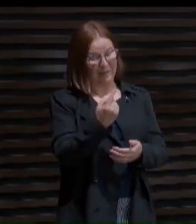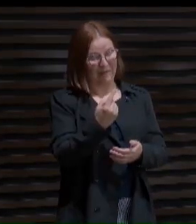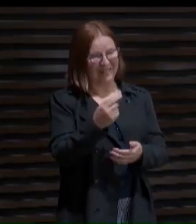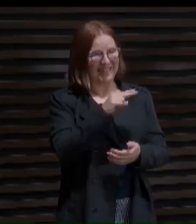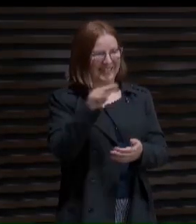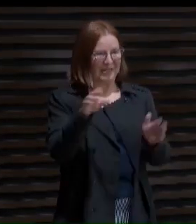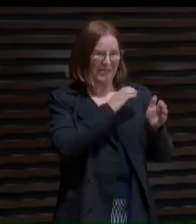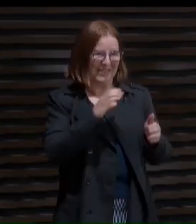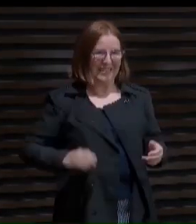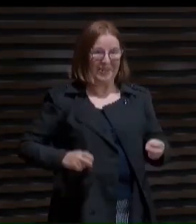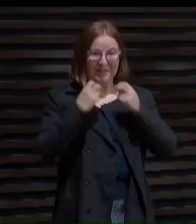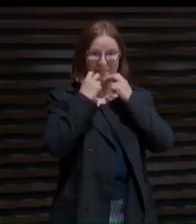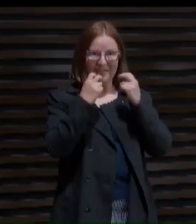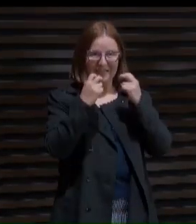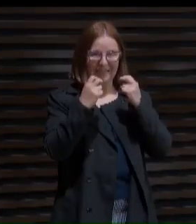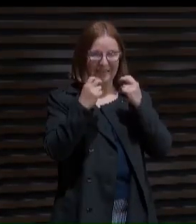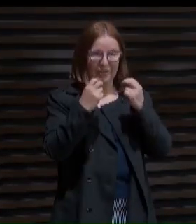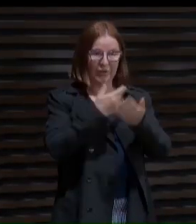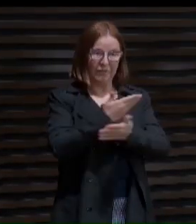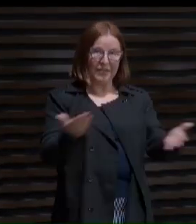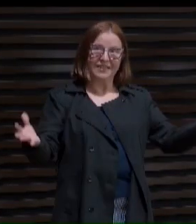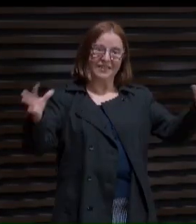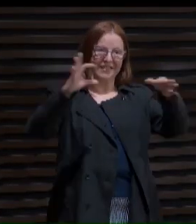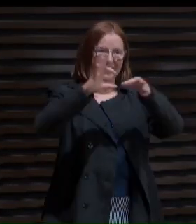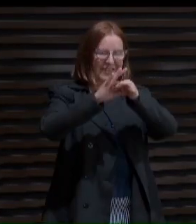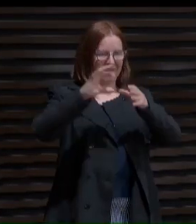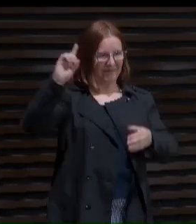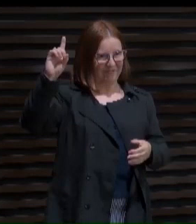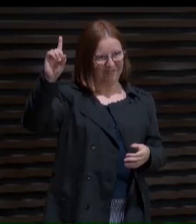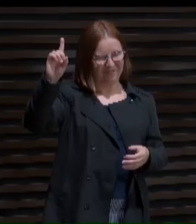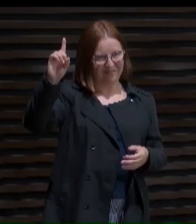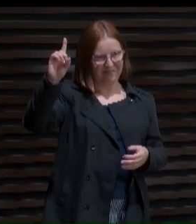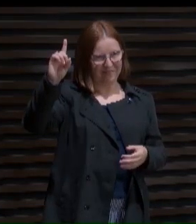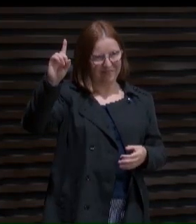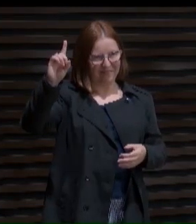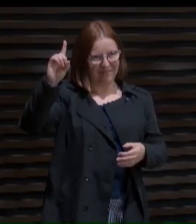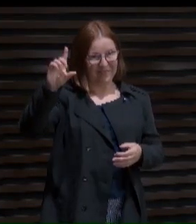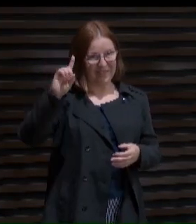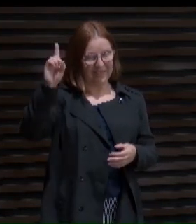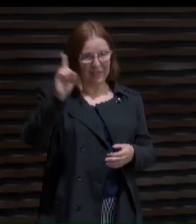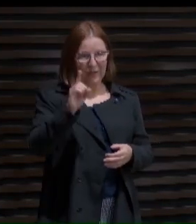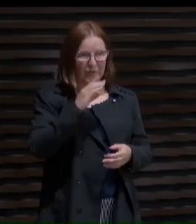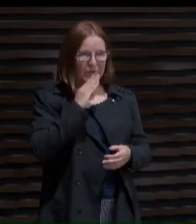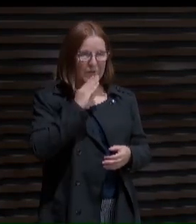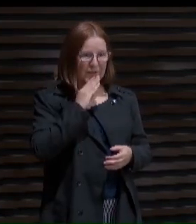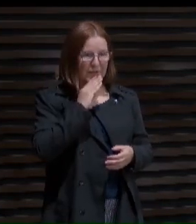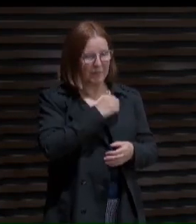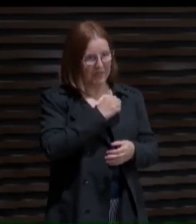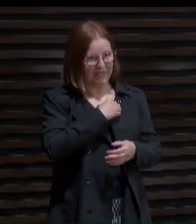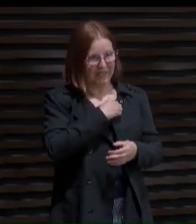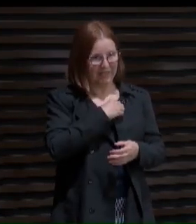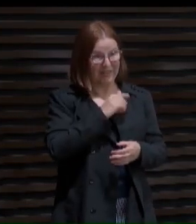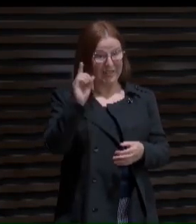pois, rogamos que vos reconcilieis com Deus. Aquele que não conheceu o pecado, ele